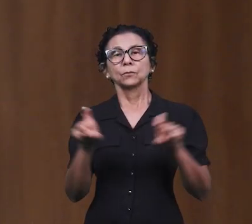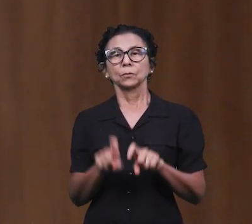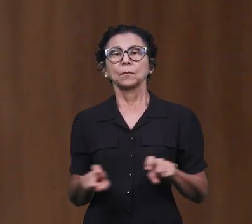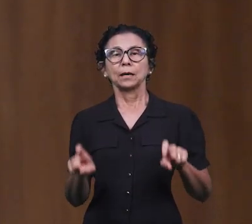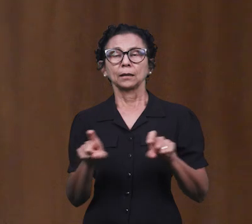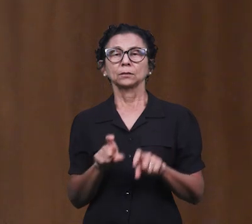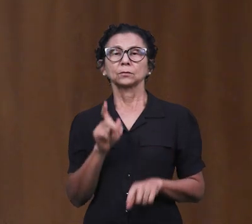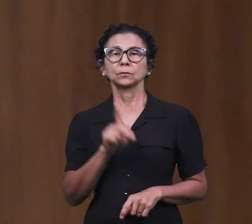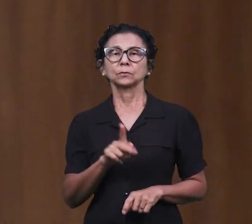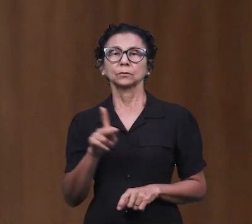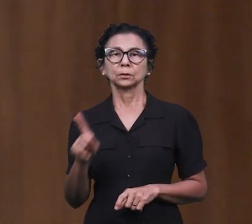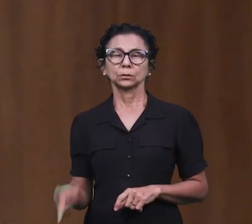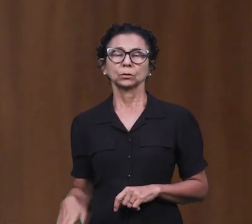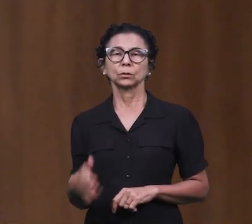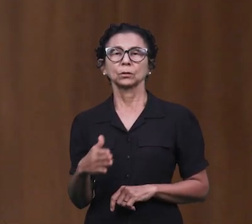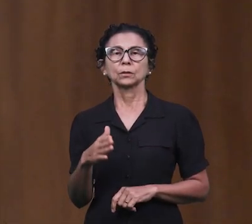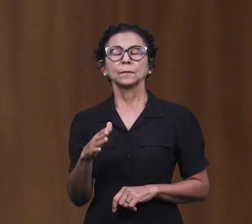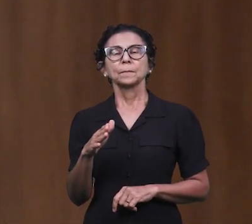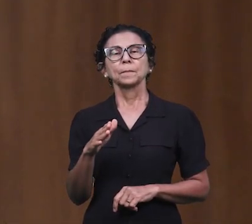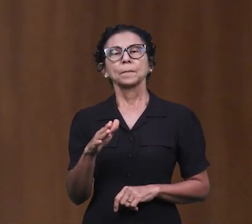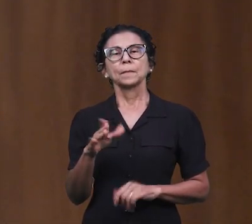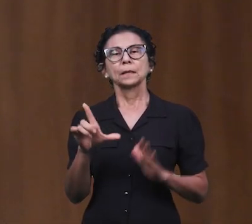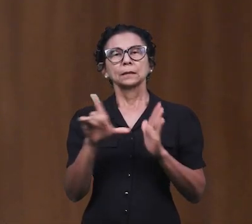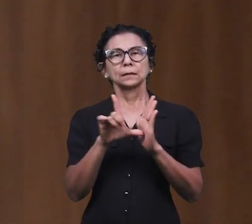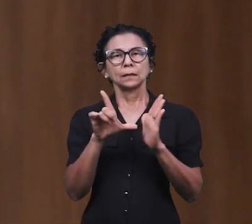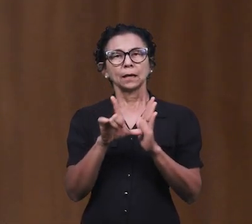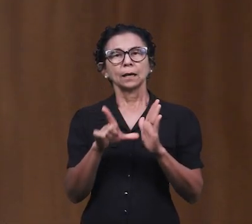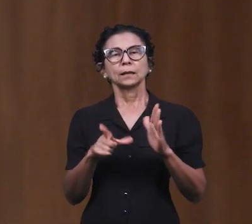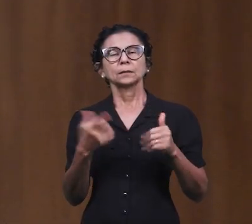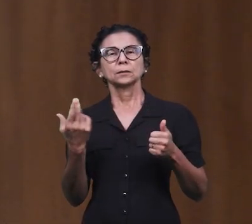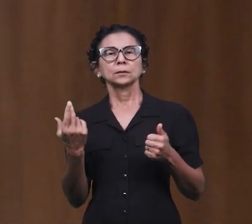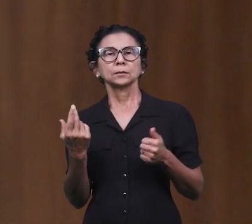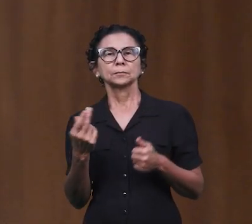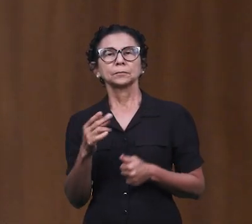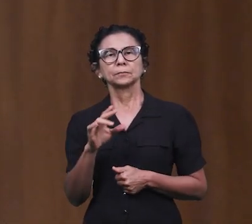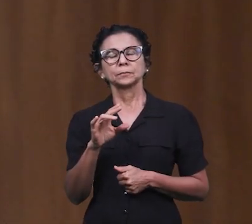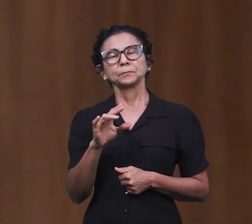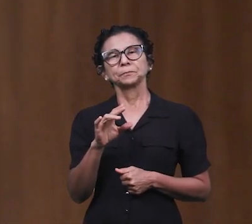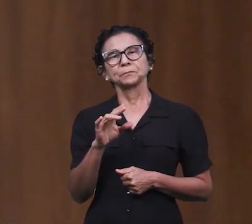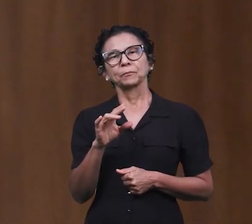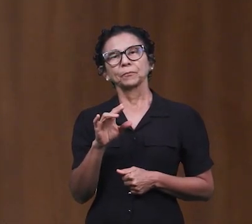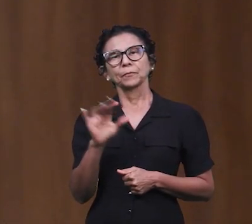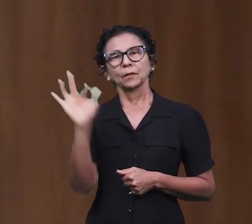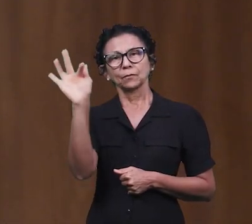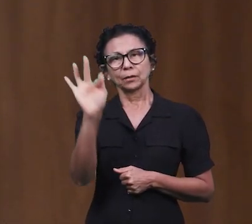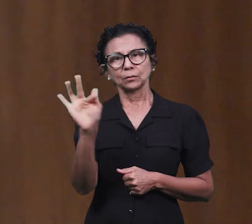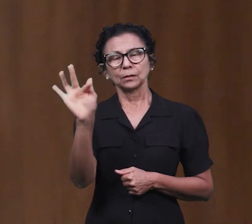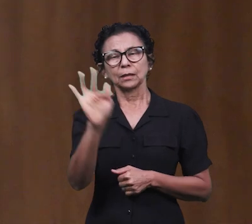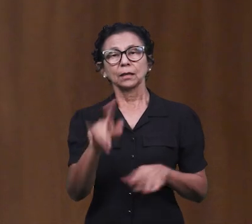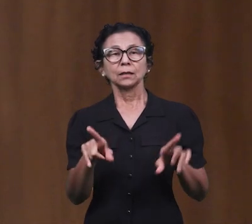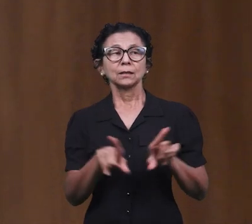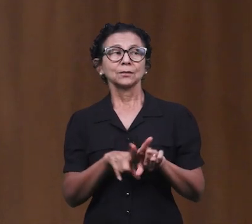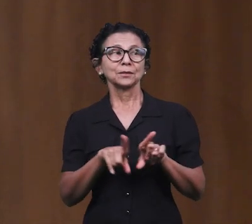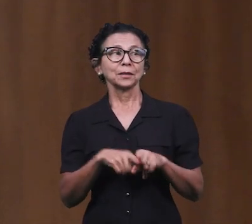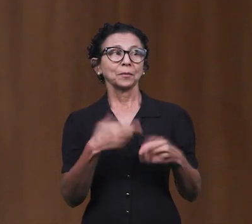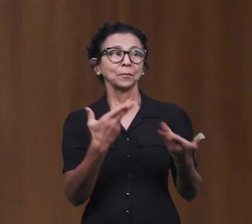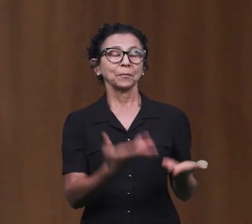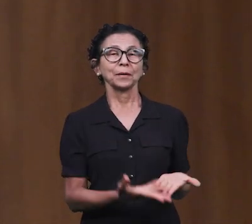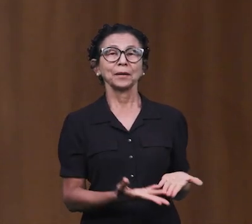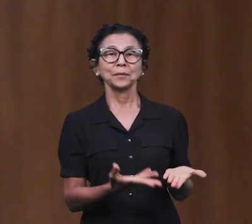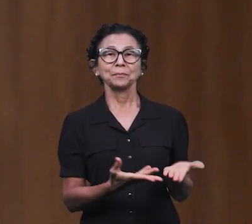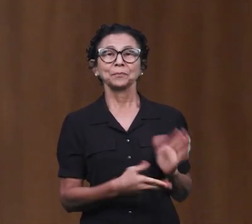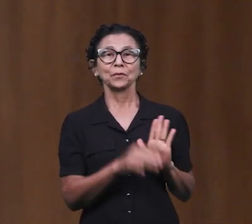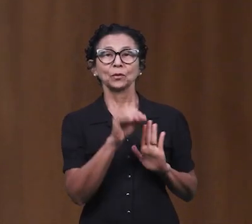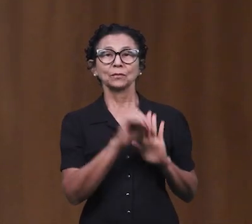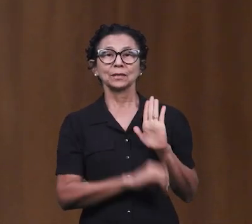Faculdade Pública de Ensino Superior de Linhares, a FACELI, e também é oficial de Justiça. Estamos aqui com o nosso